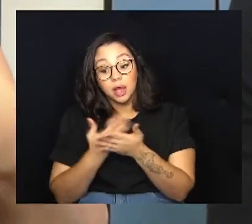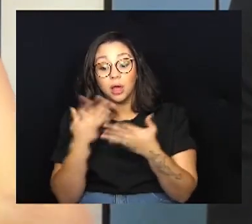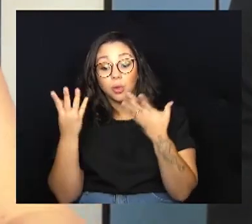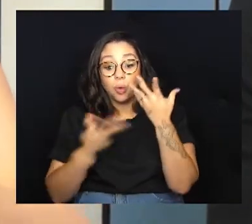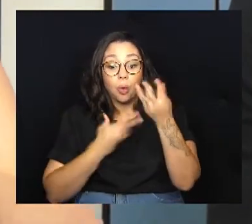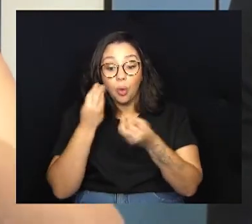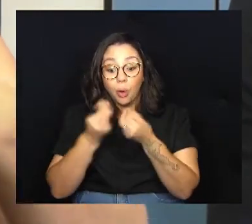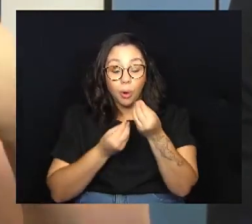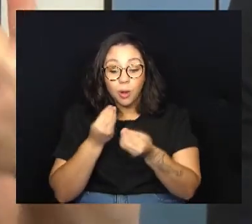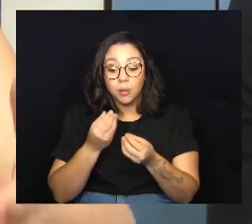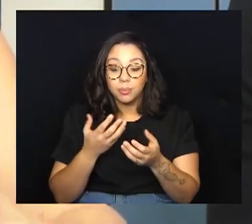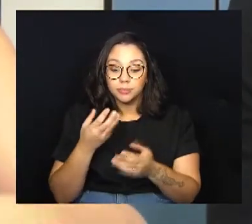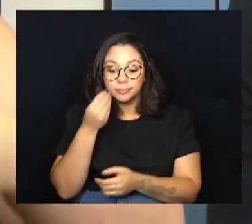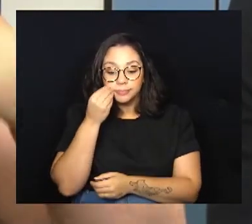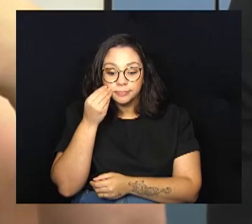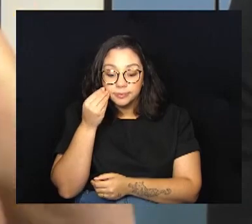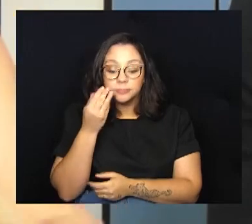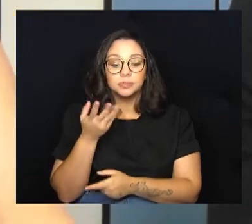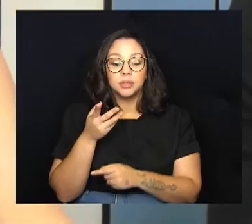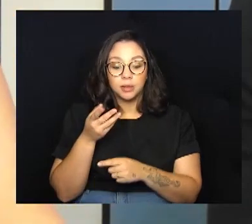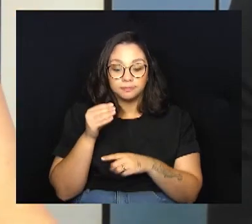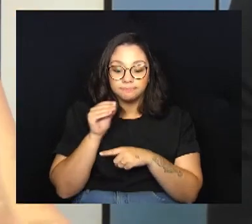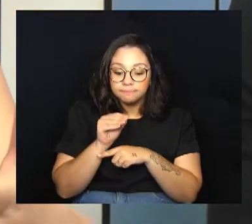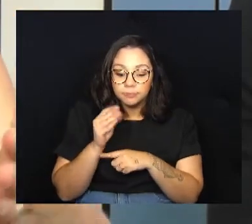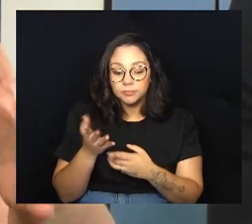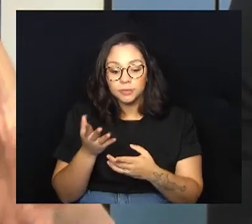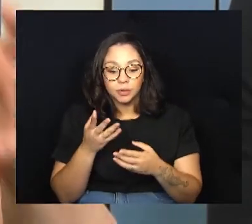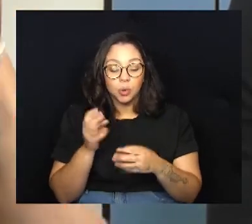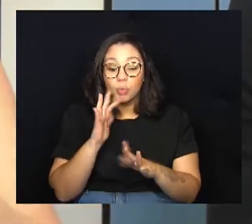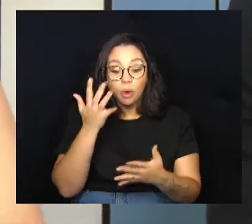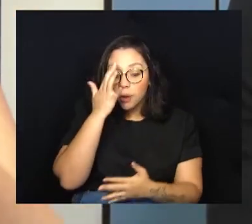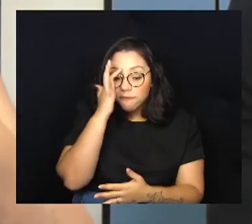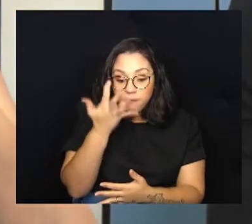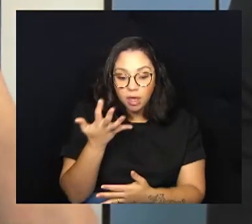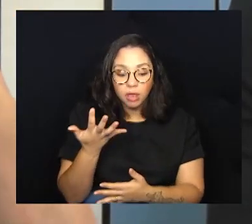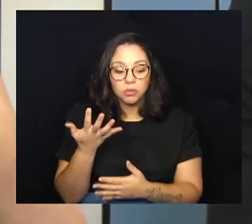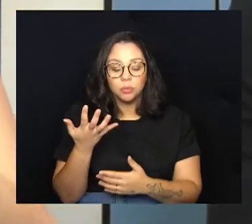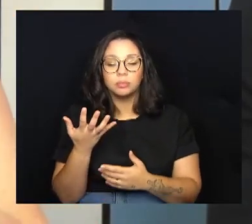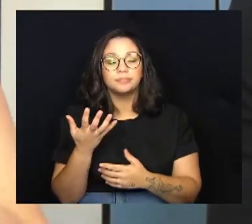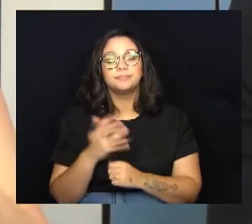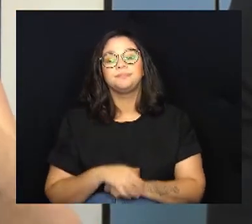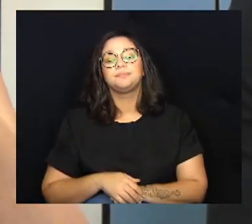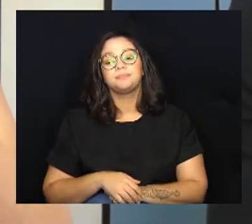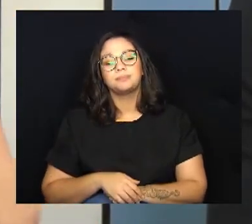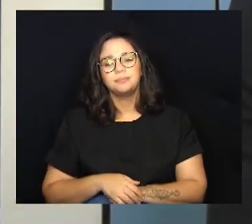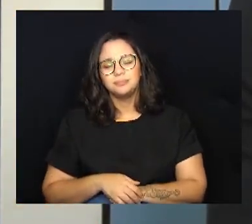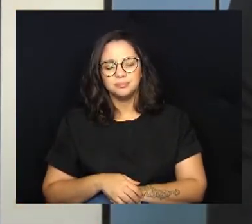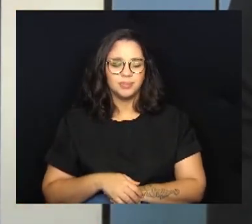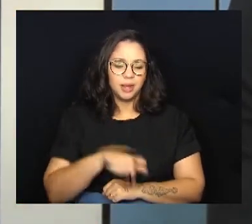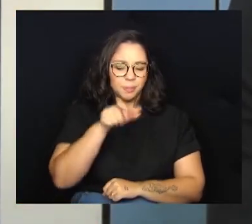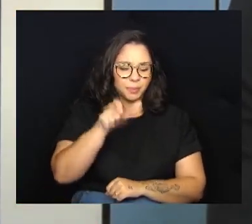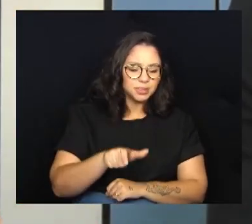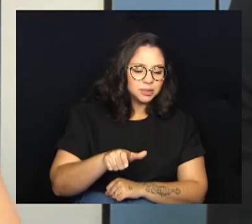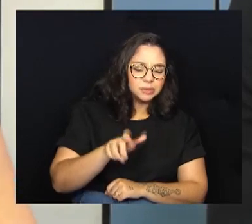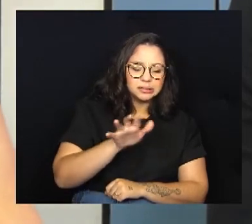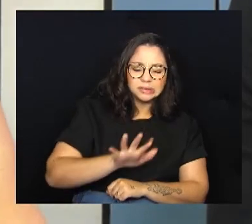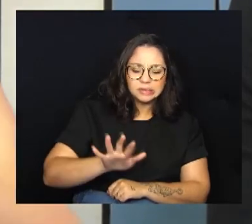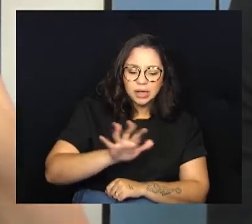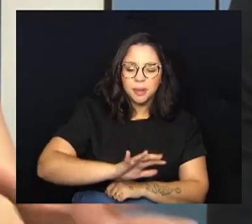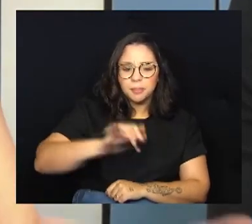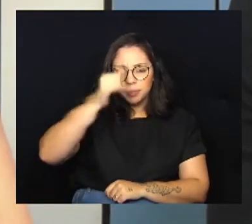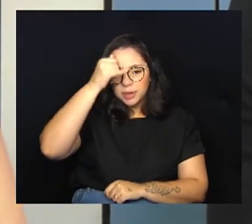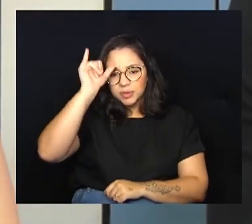coloca. Existe um boato muito forte que na própria Cracolândia em São Paulo, e nós passamos uma dificuldade lá absurda, com o próprio tráfico que nos tirou de